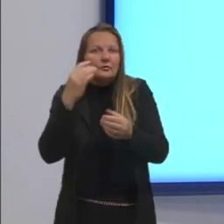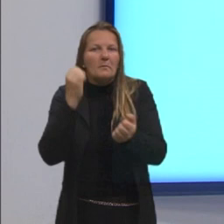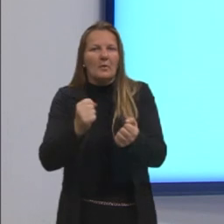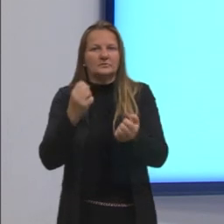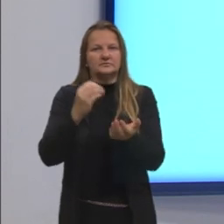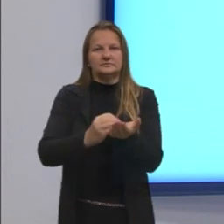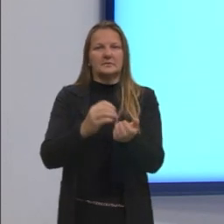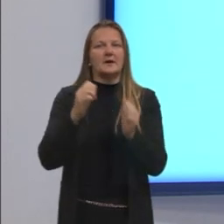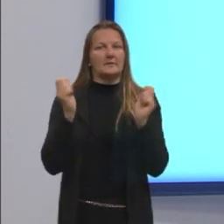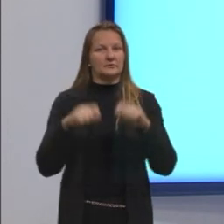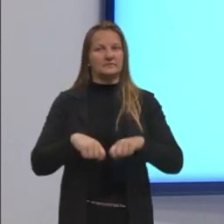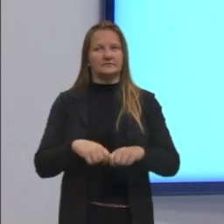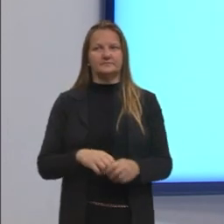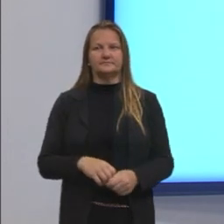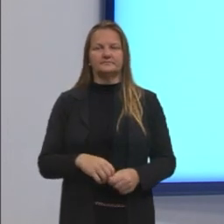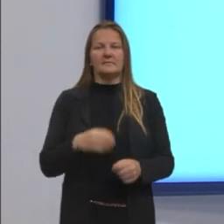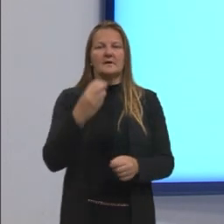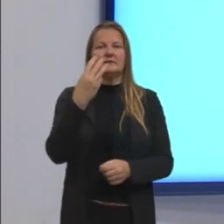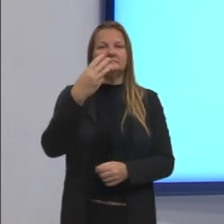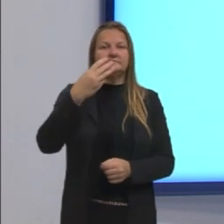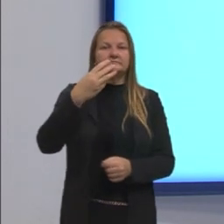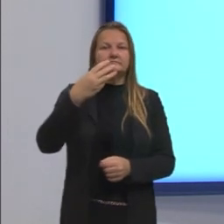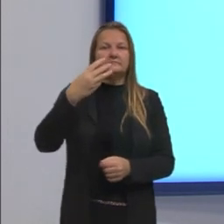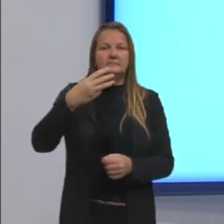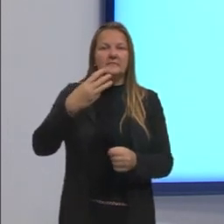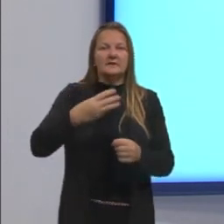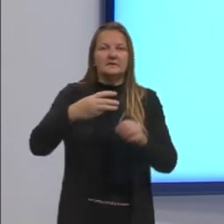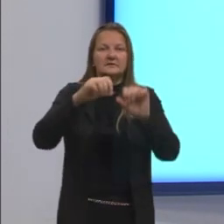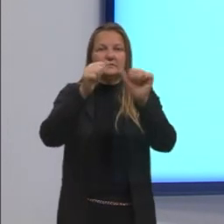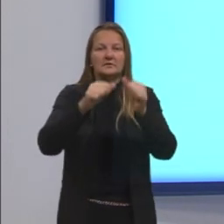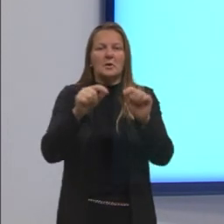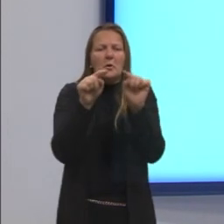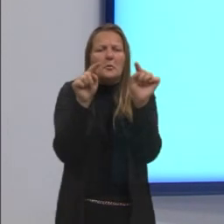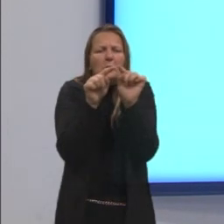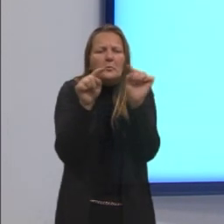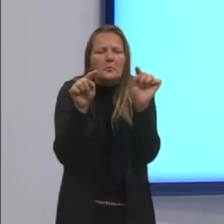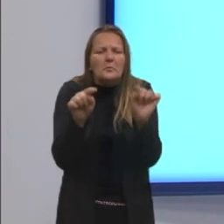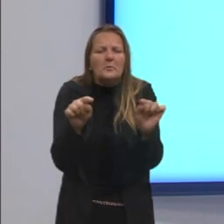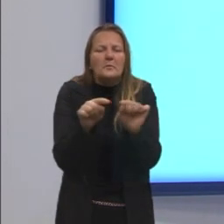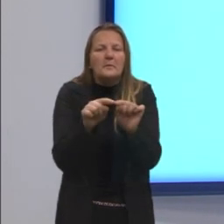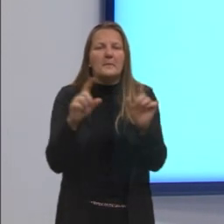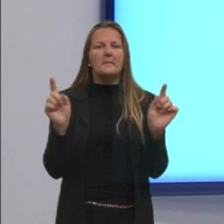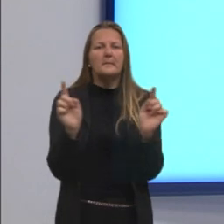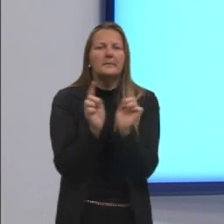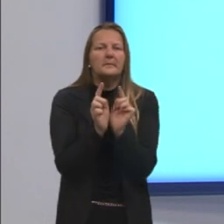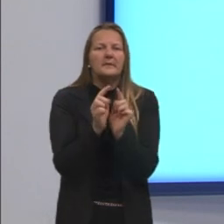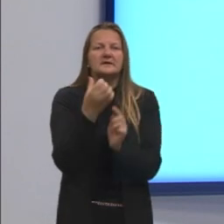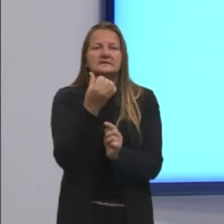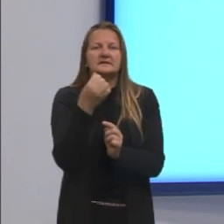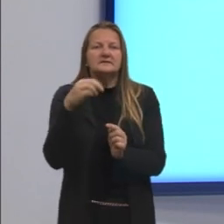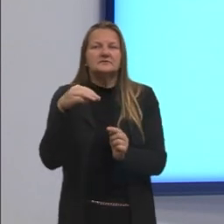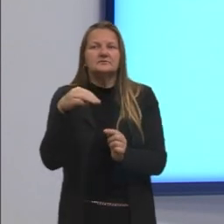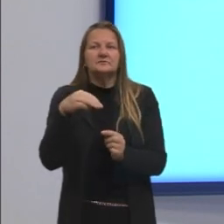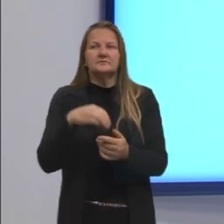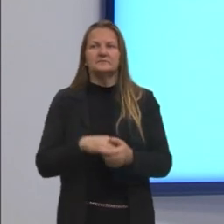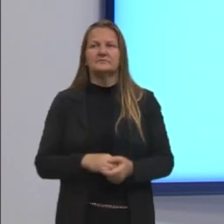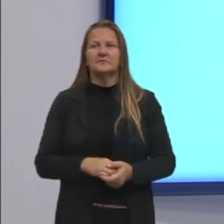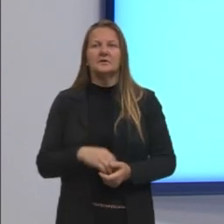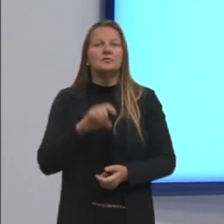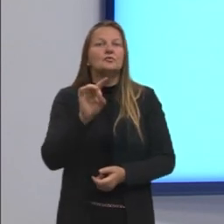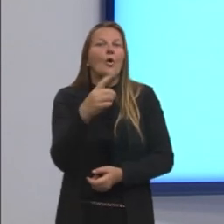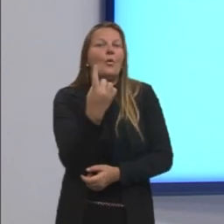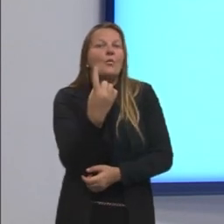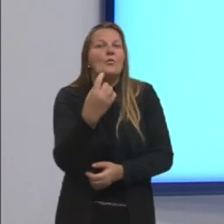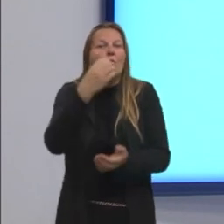utilizar a terceira figura também é um quadrado só que menor né o lado dele é de 6 cm então a gente